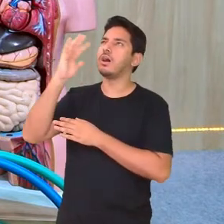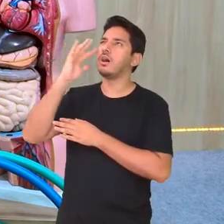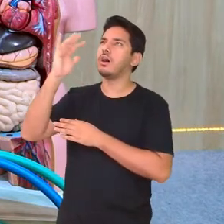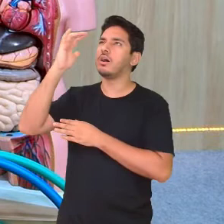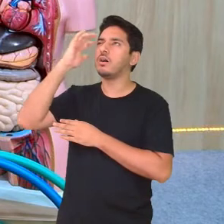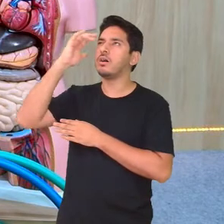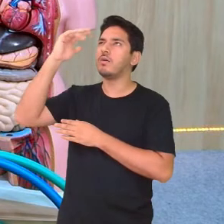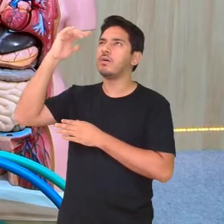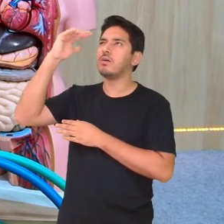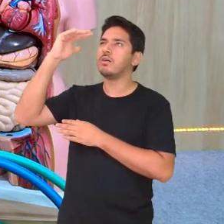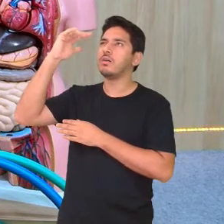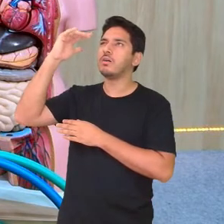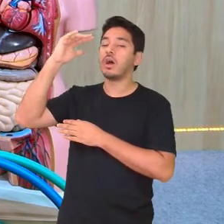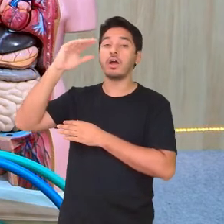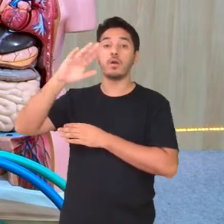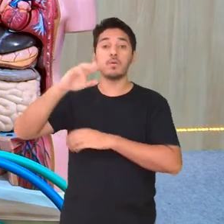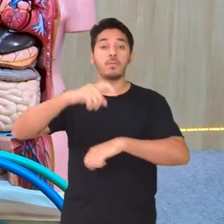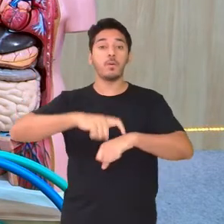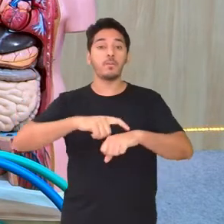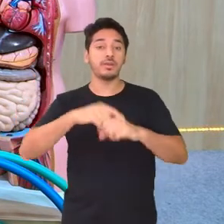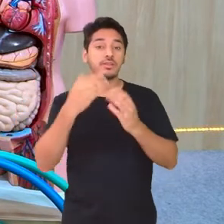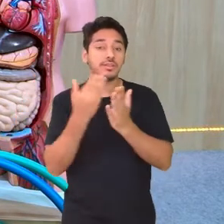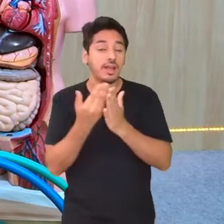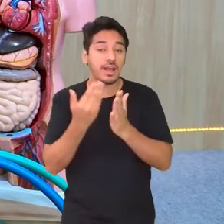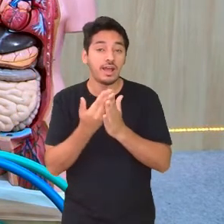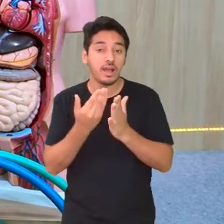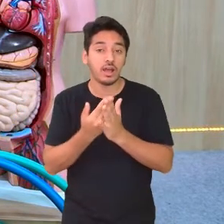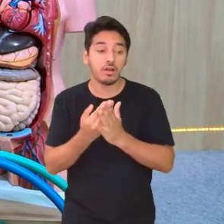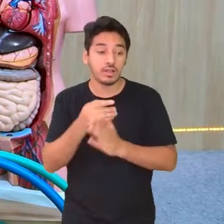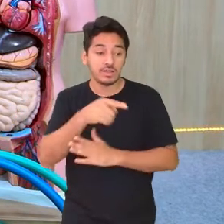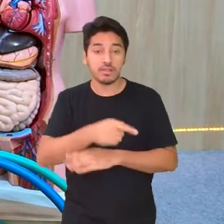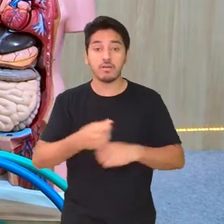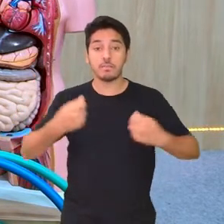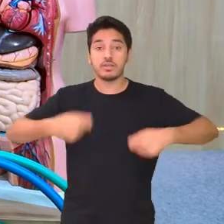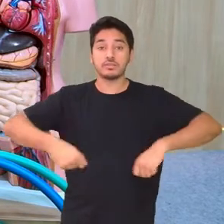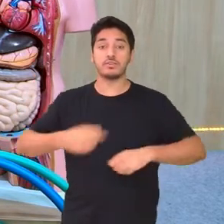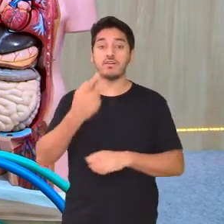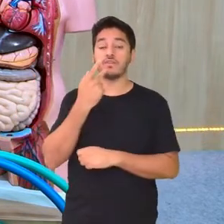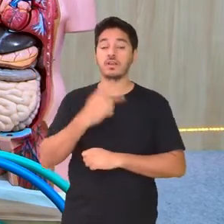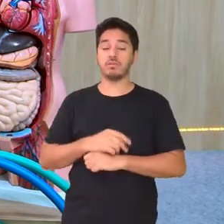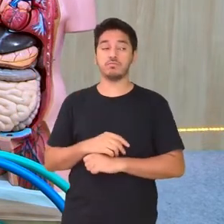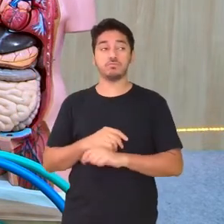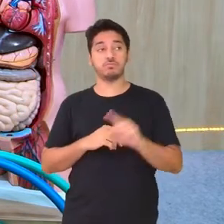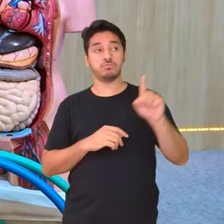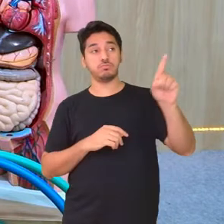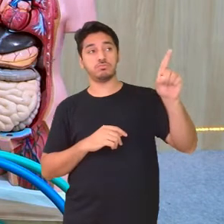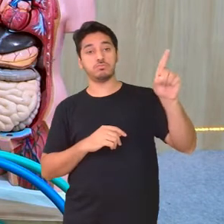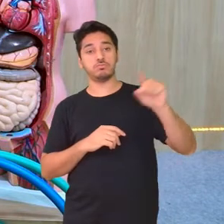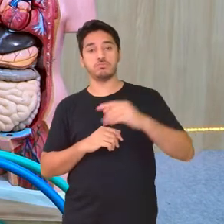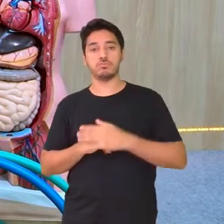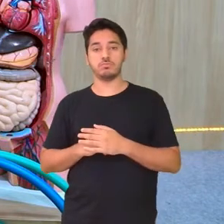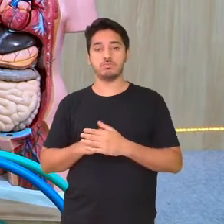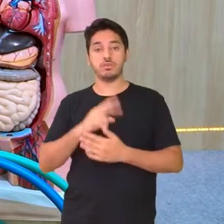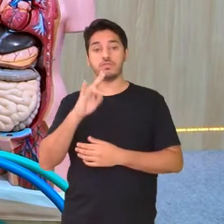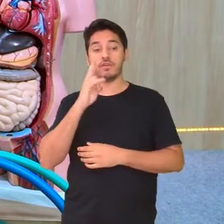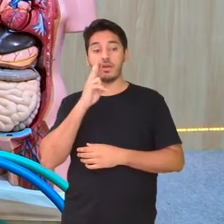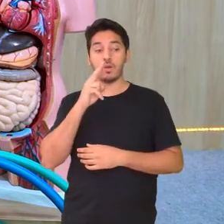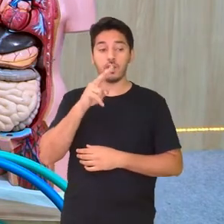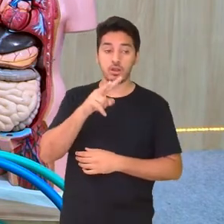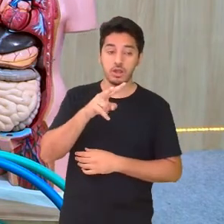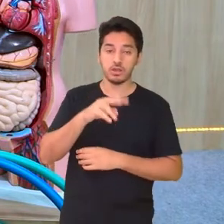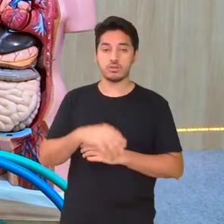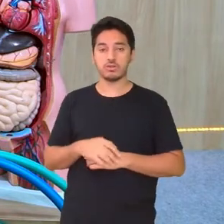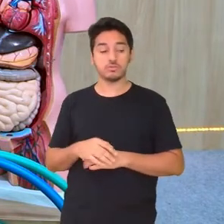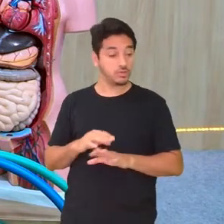momento da sua aula, da necessidade, ele vai apontar, ele vai olhar, ele vai se